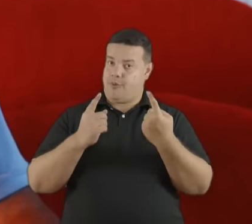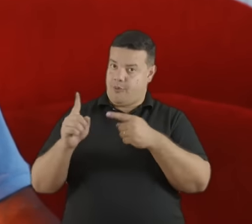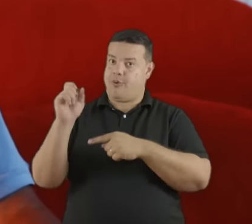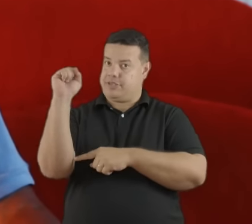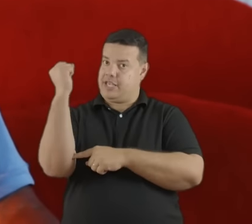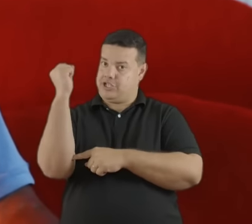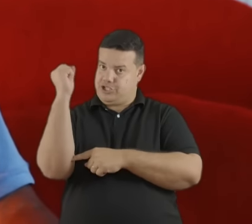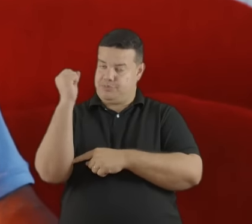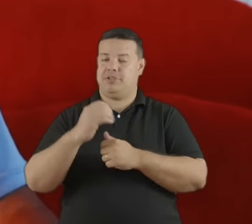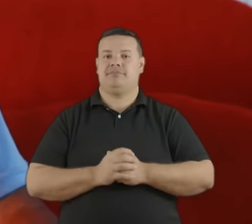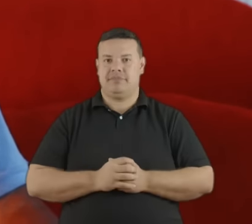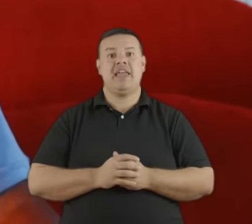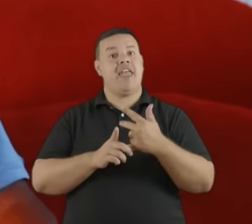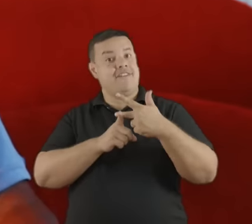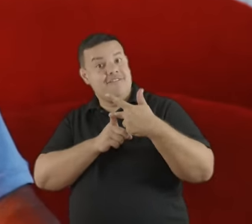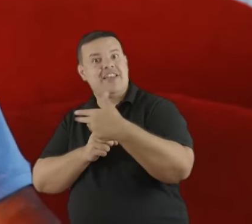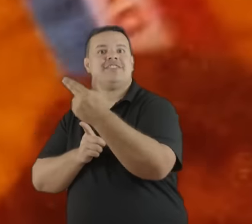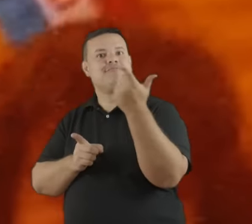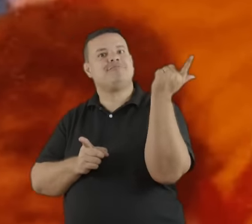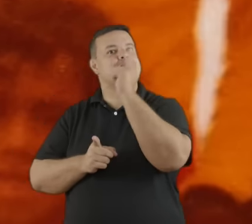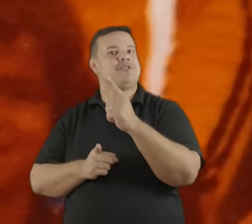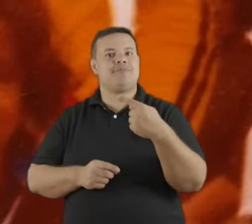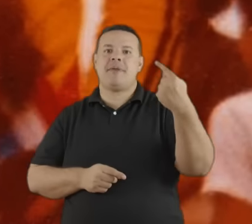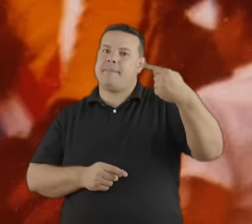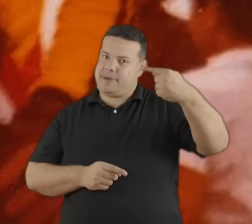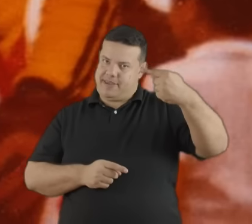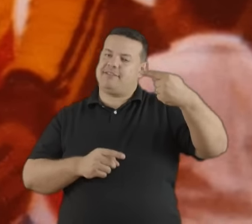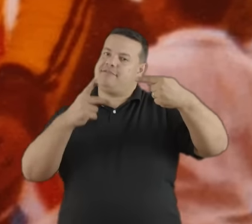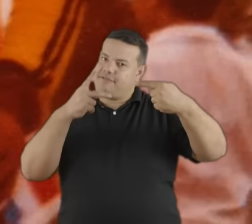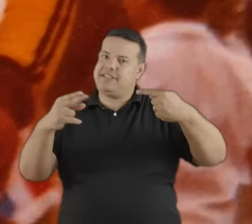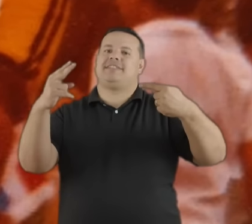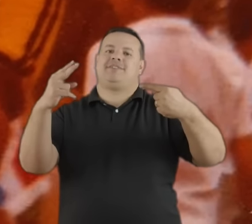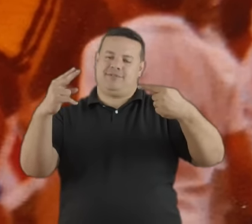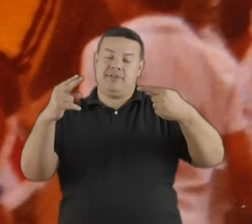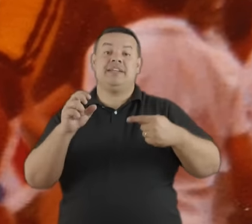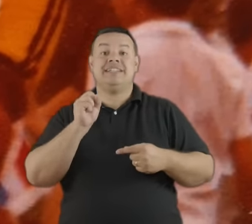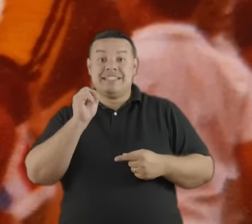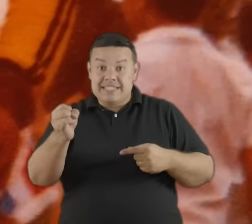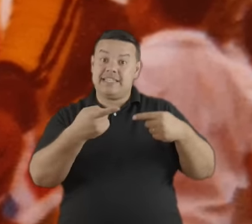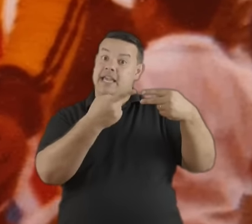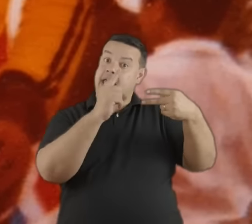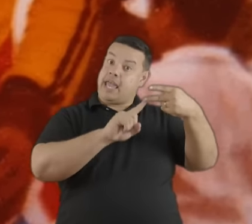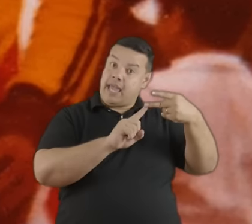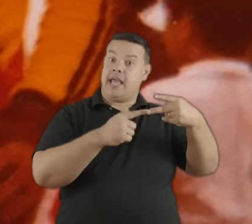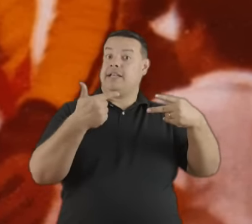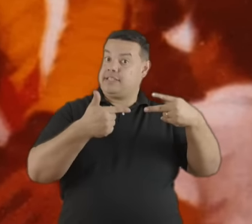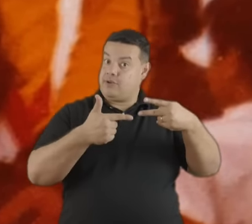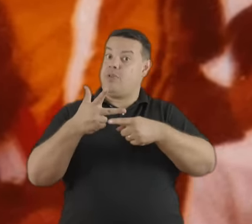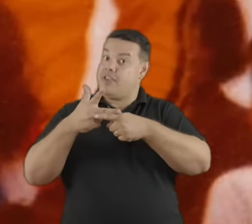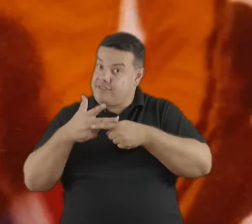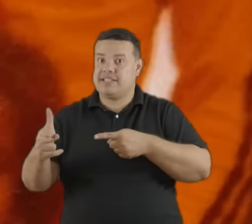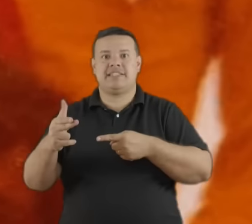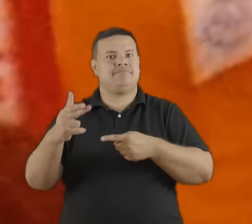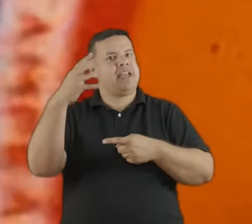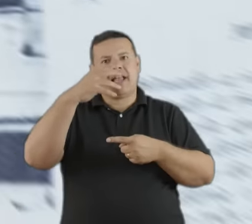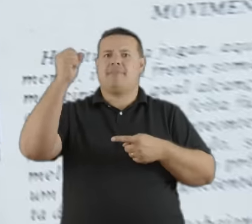Contra o Sergipe. E ganhamos lá dentro. Como venceu a primeira fase, o Ita seria campeão direto se também